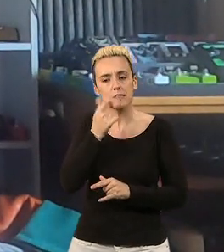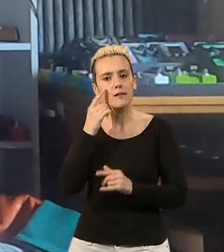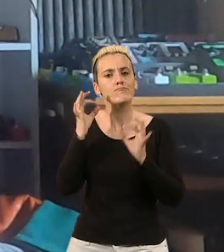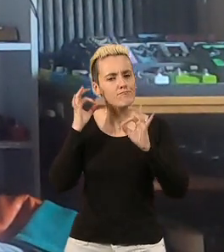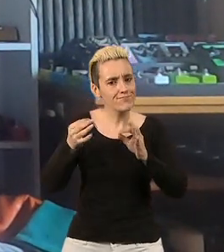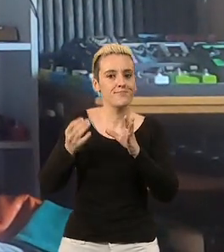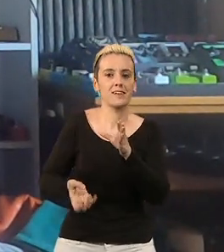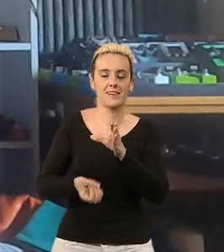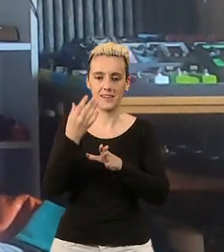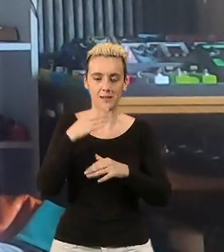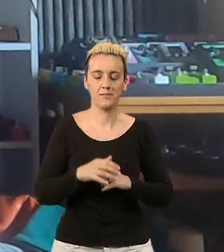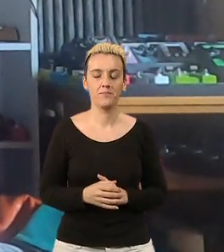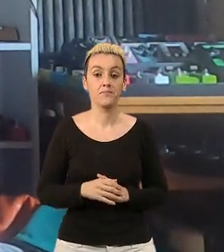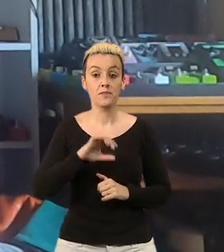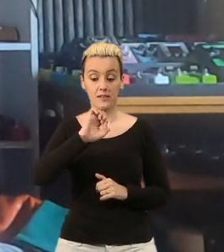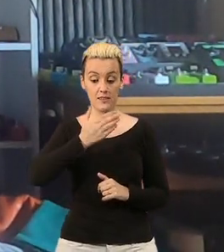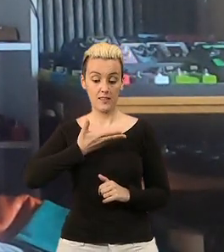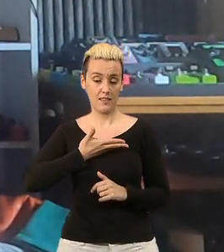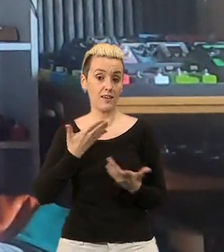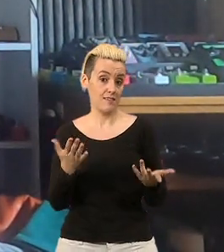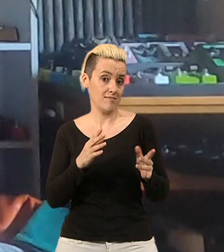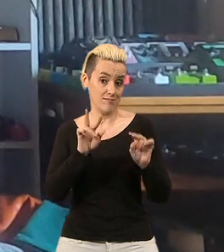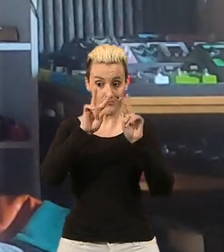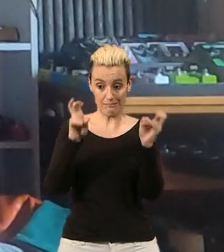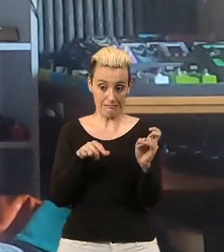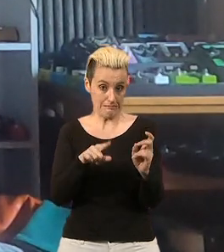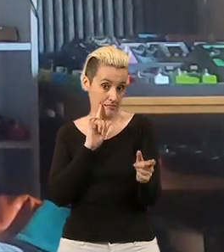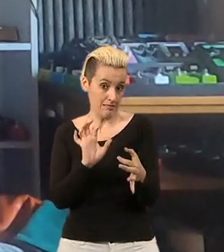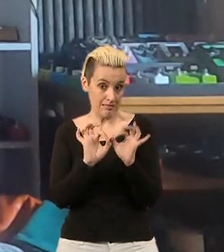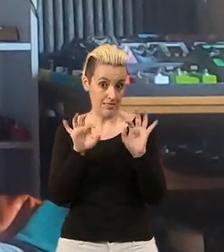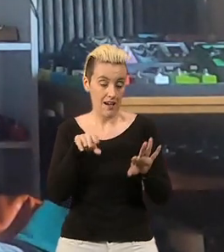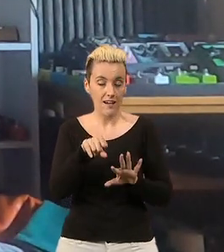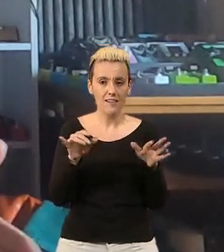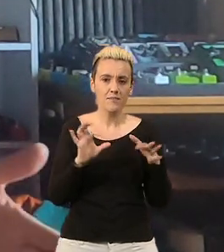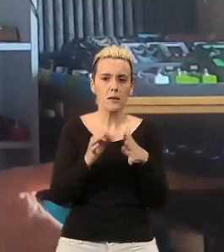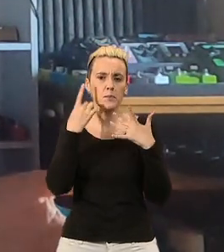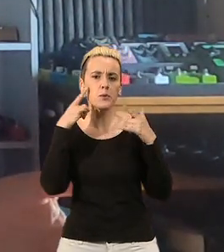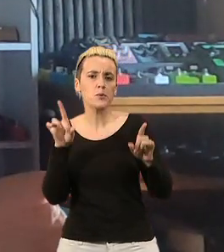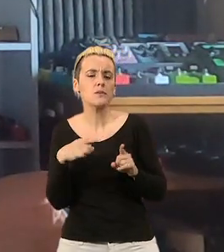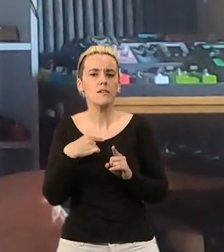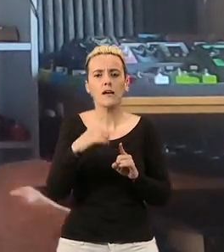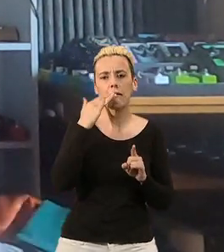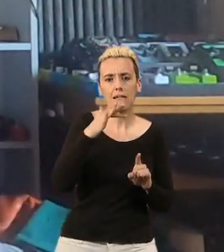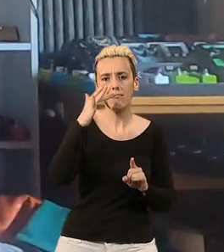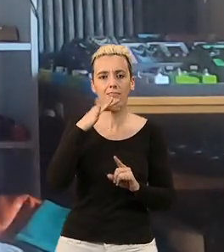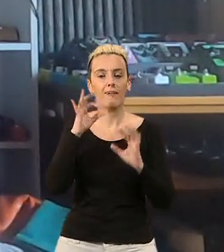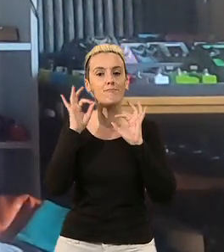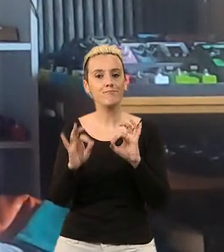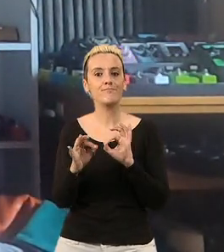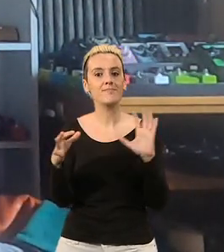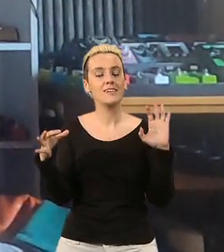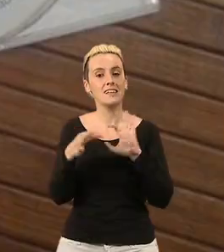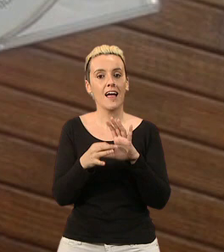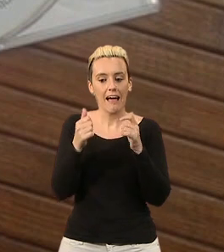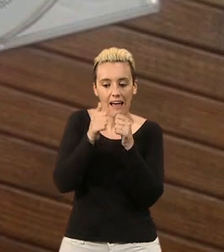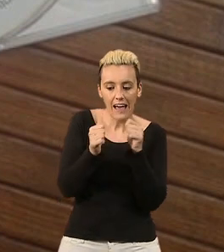dois. É um disco, conforme o próprio nome indica, que traz canções feitas a partir